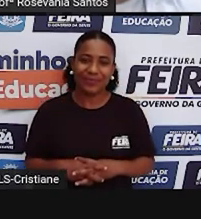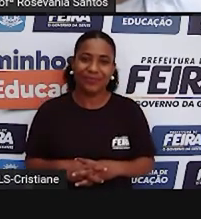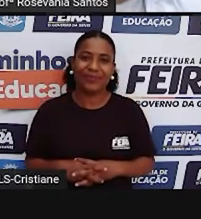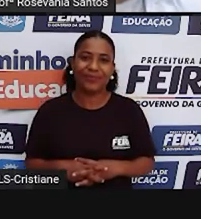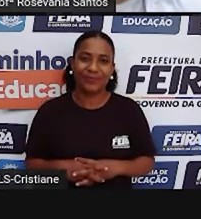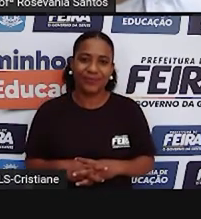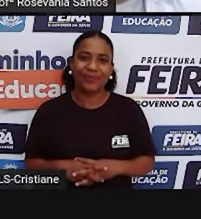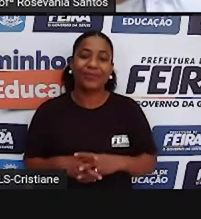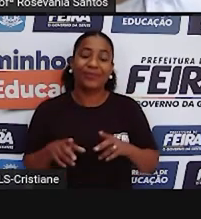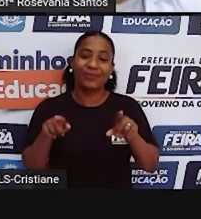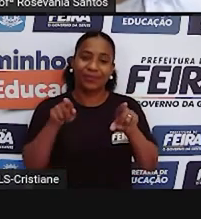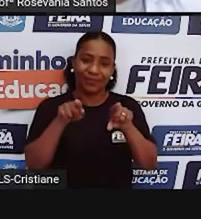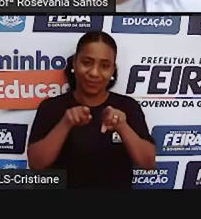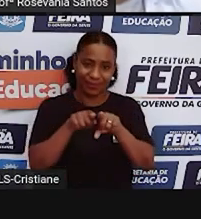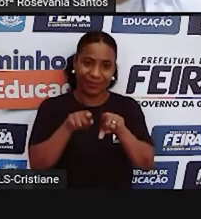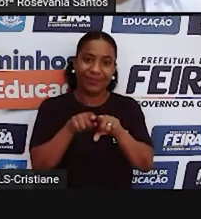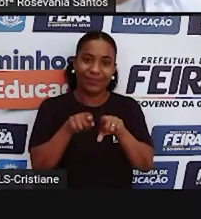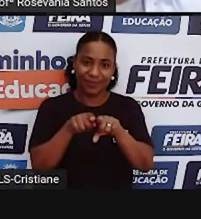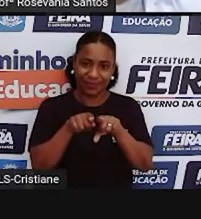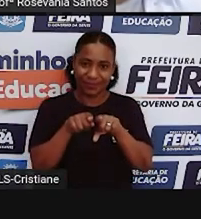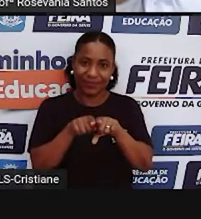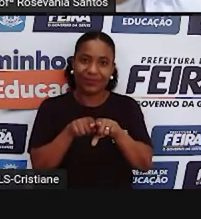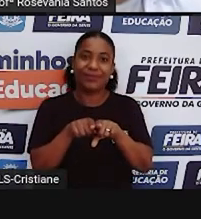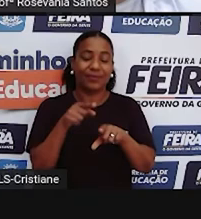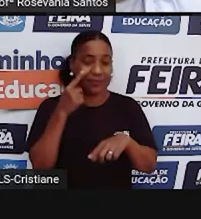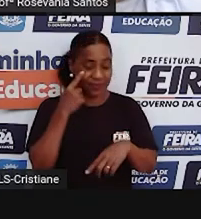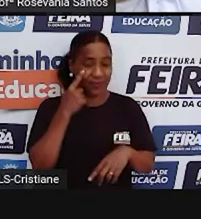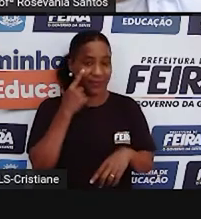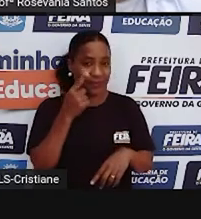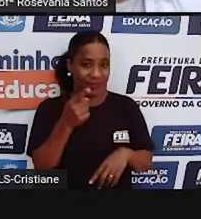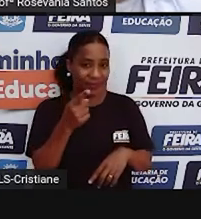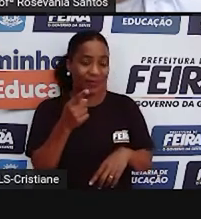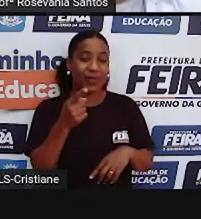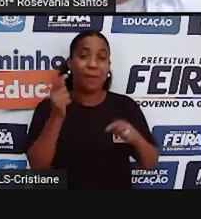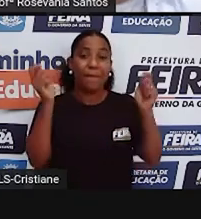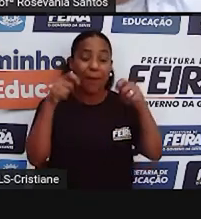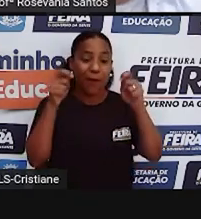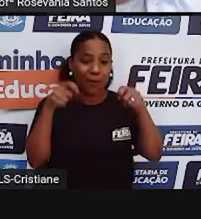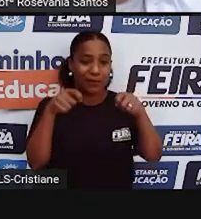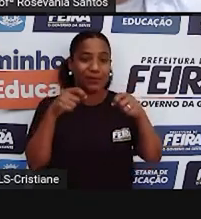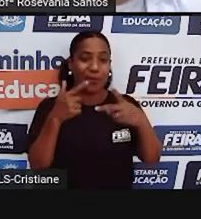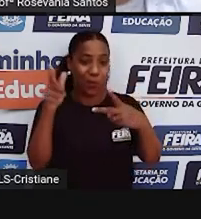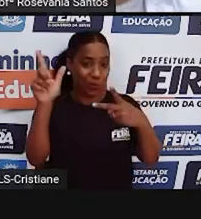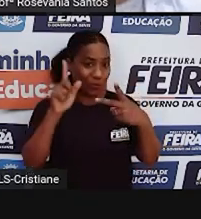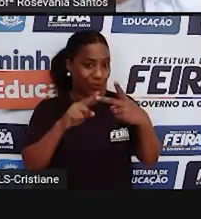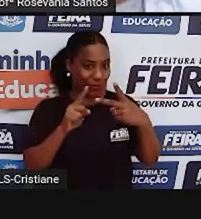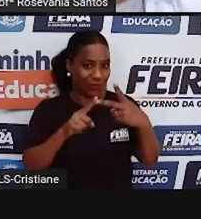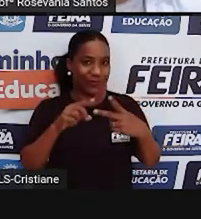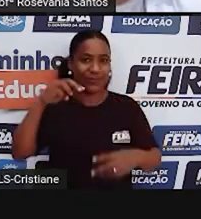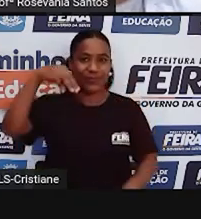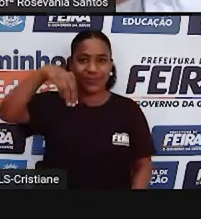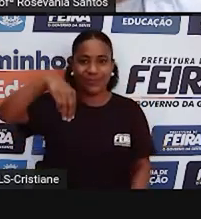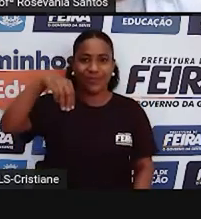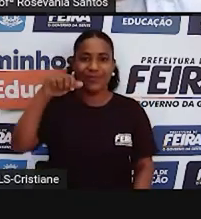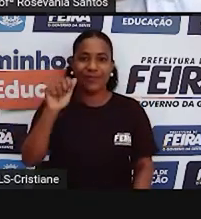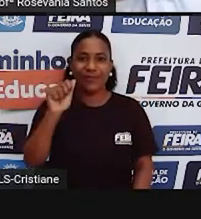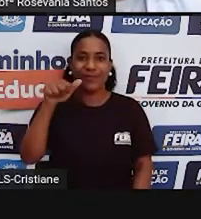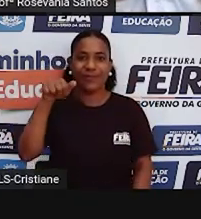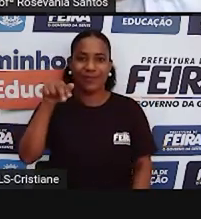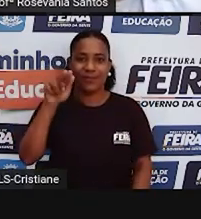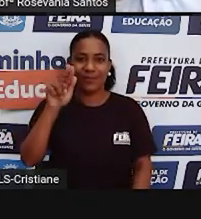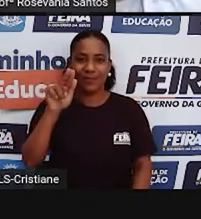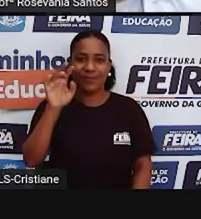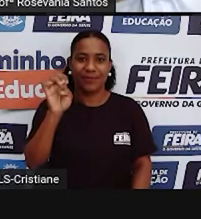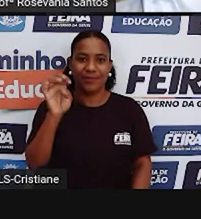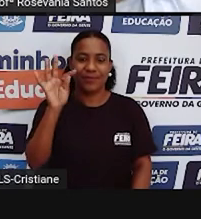gente representar aqui, né? A gente representa muito hoje, através das maquetes. Diga-se de passagem, a maquete